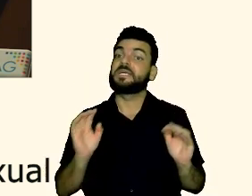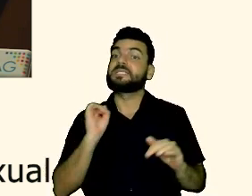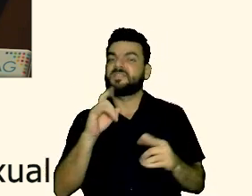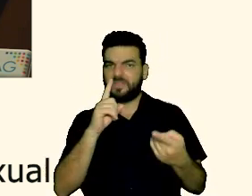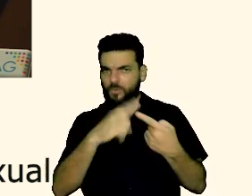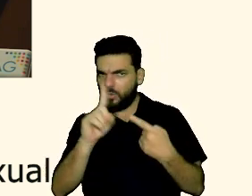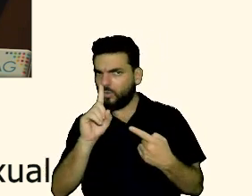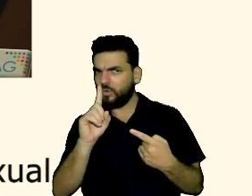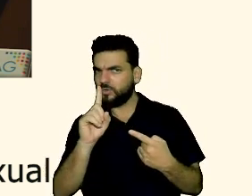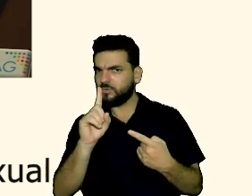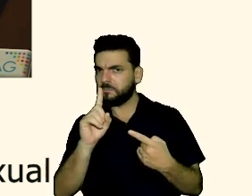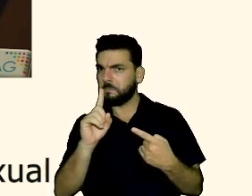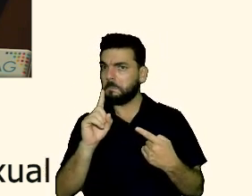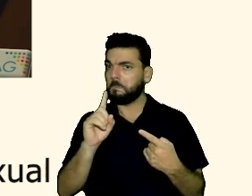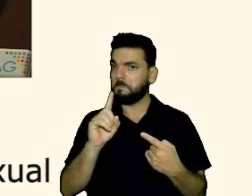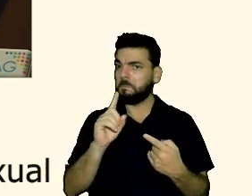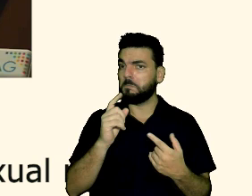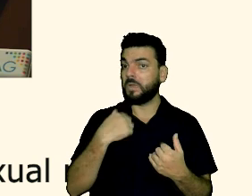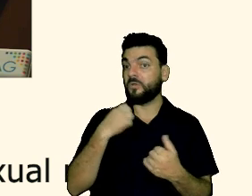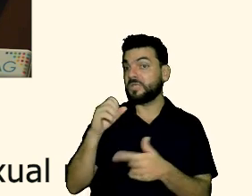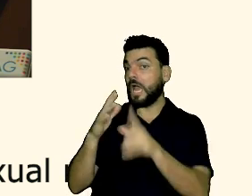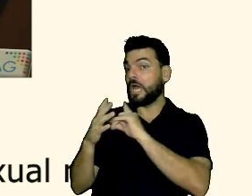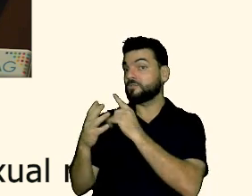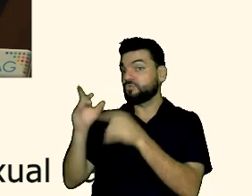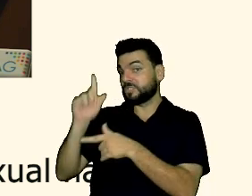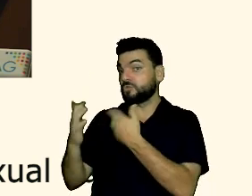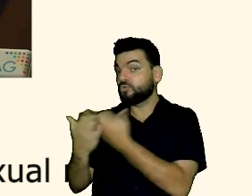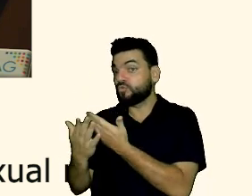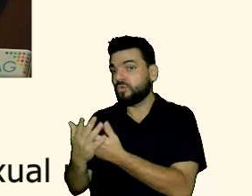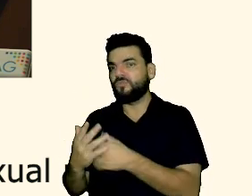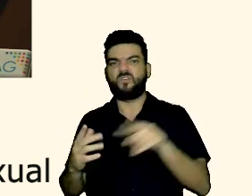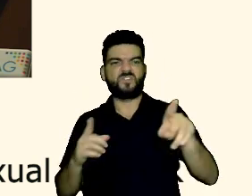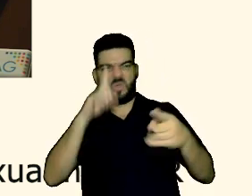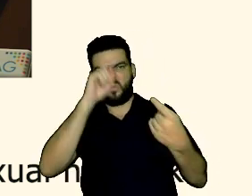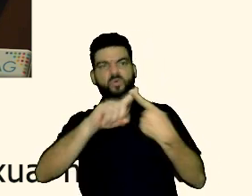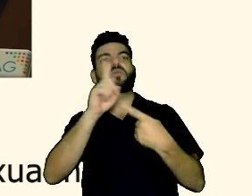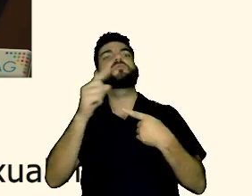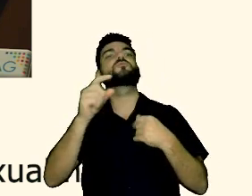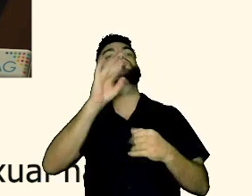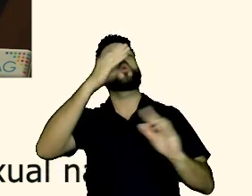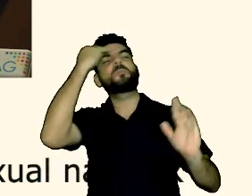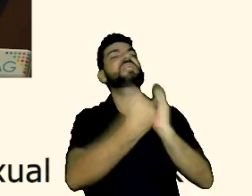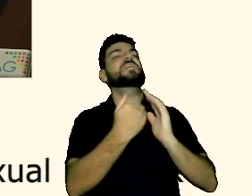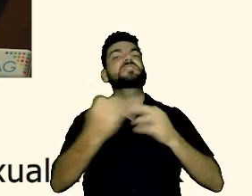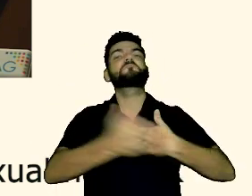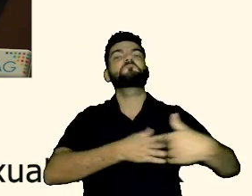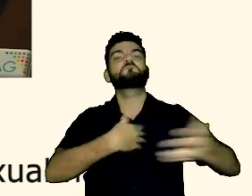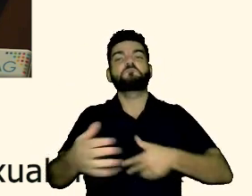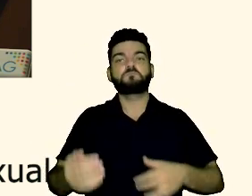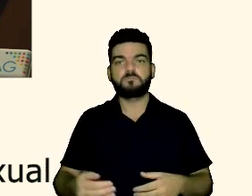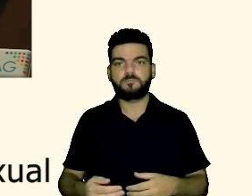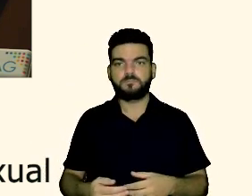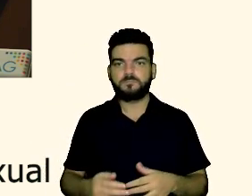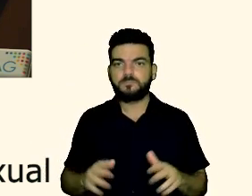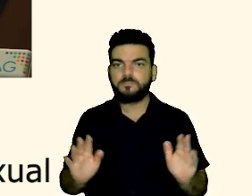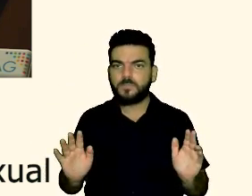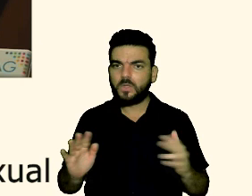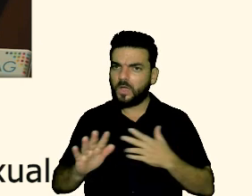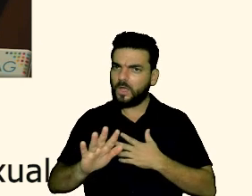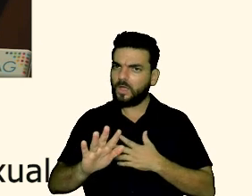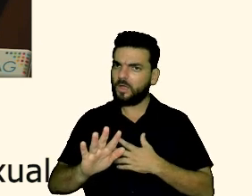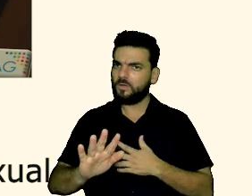você concordar, faz e pronto, né? Então, ele perde a chance de ser um comunicador de boas conexões,